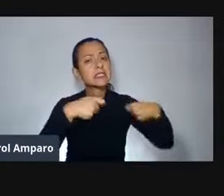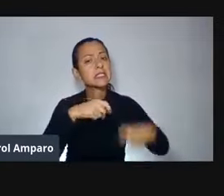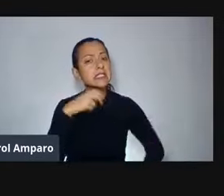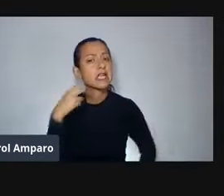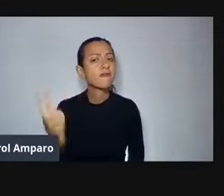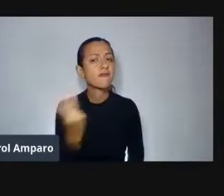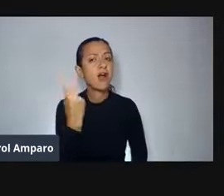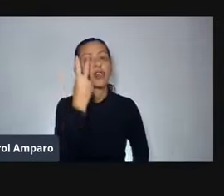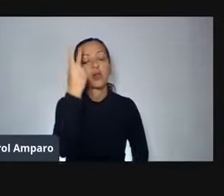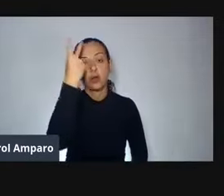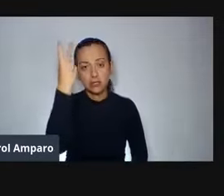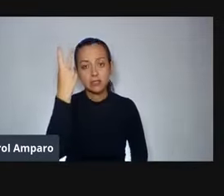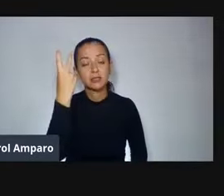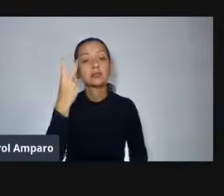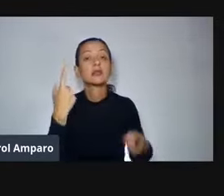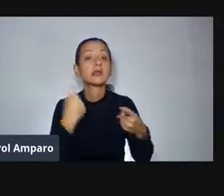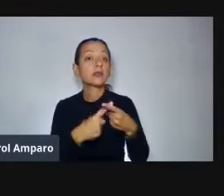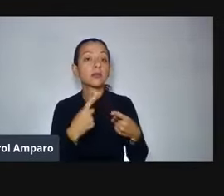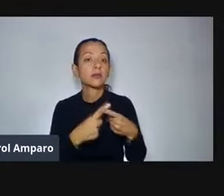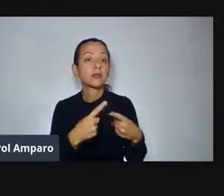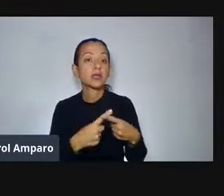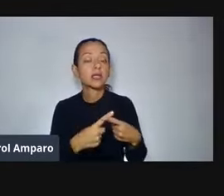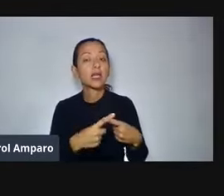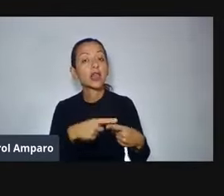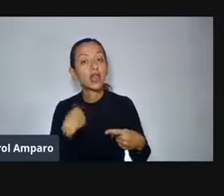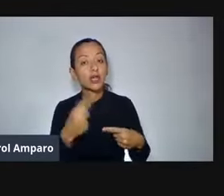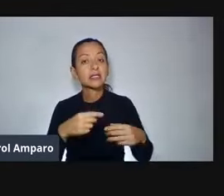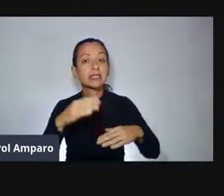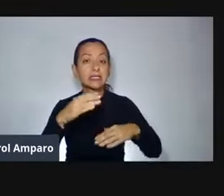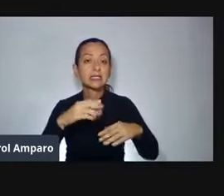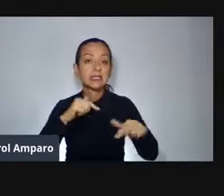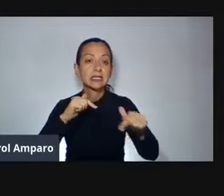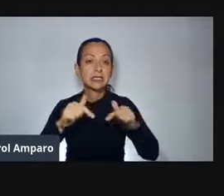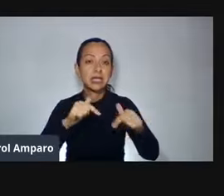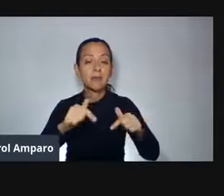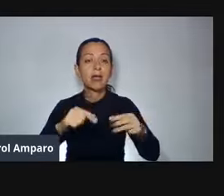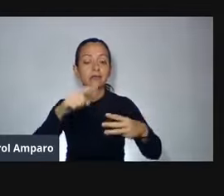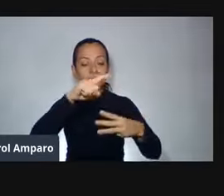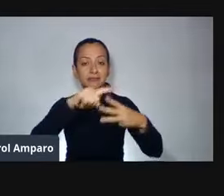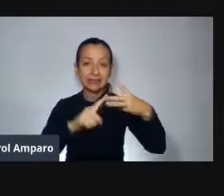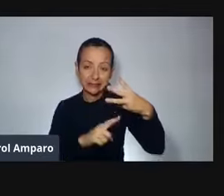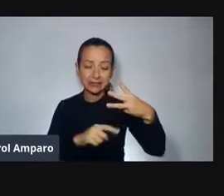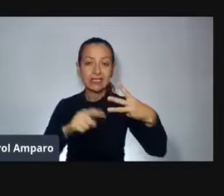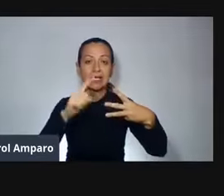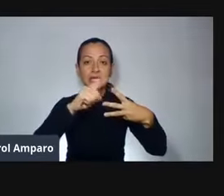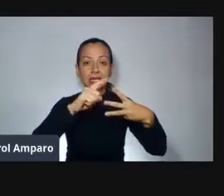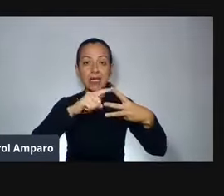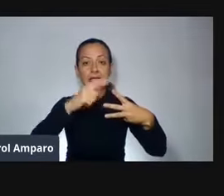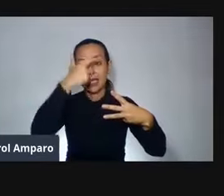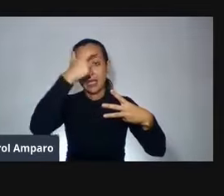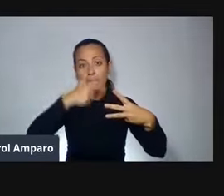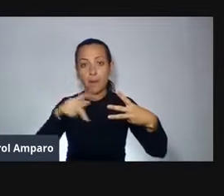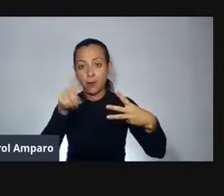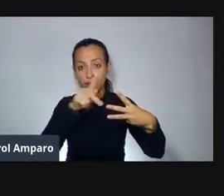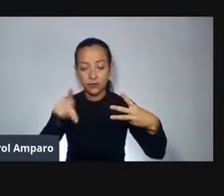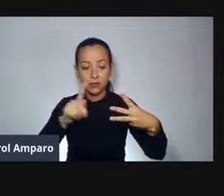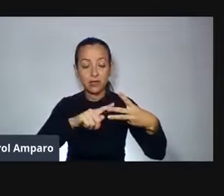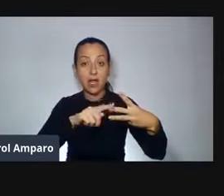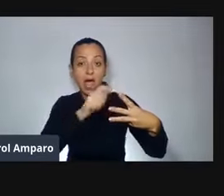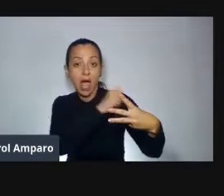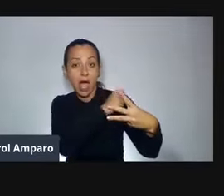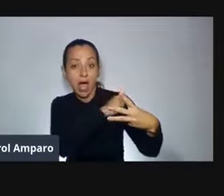partir do momento que nós fazemos trabalhar o trinômio, educador, educando e família, não é? Porque tudo que